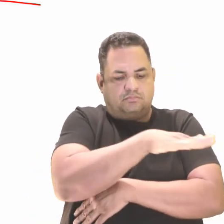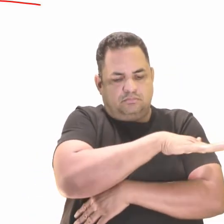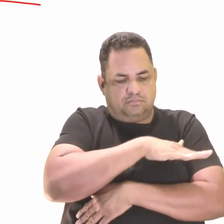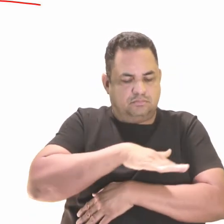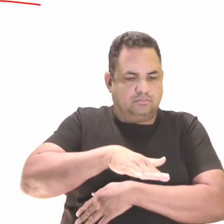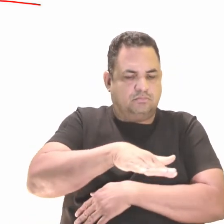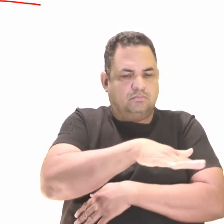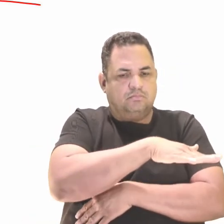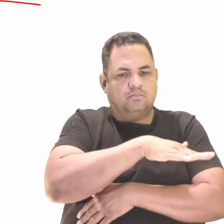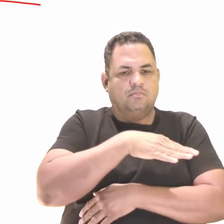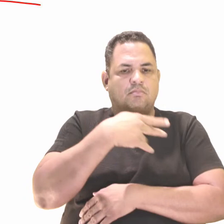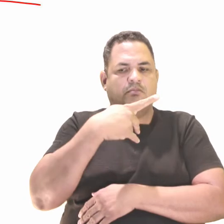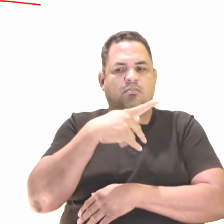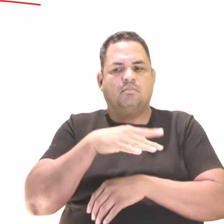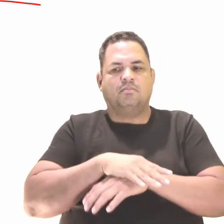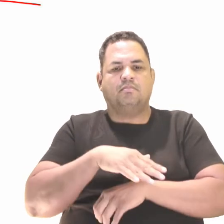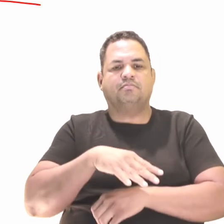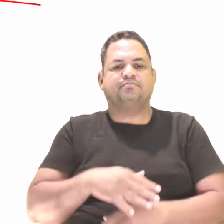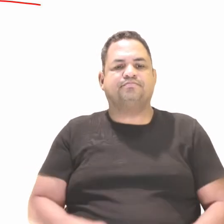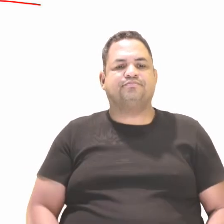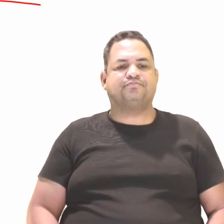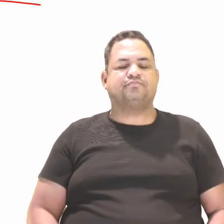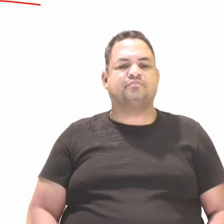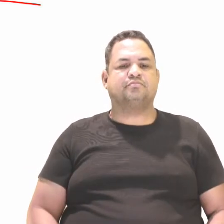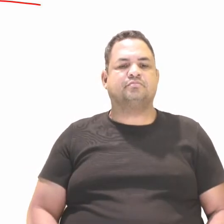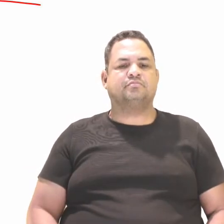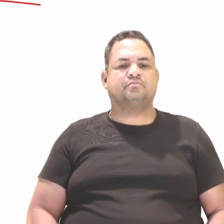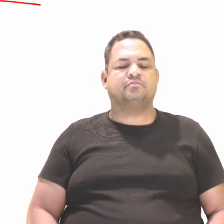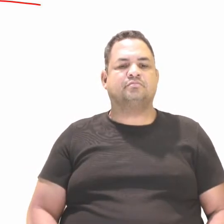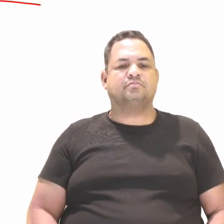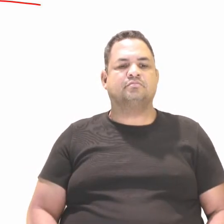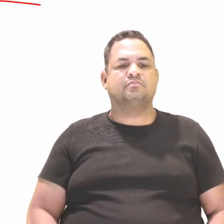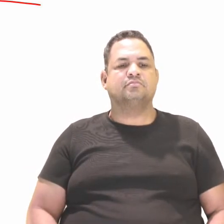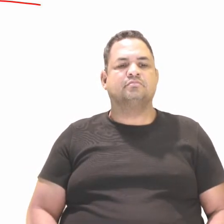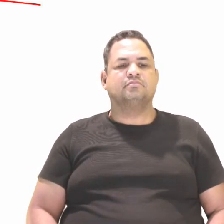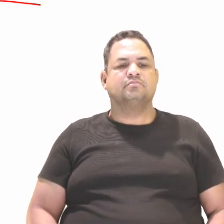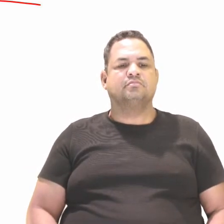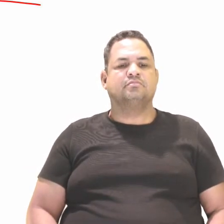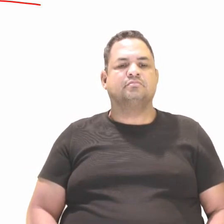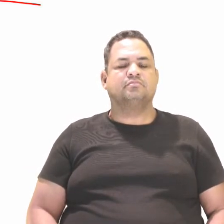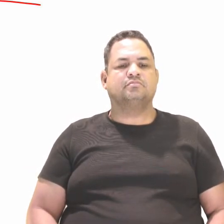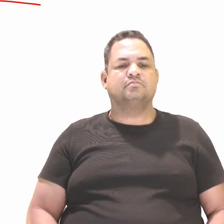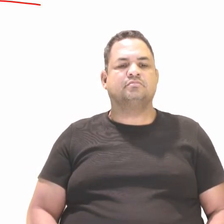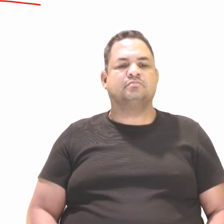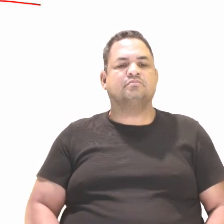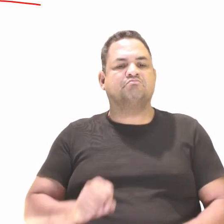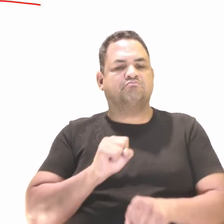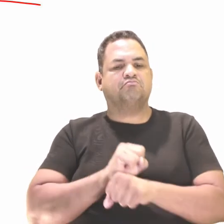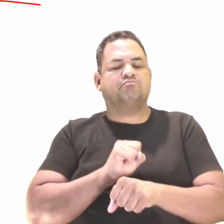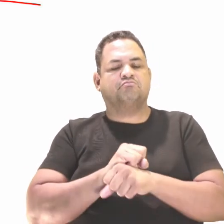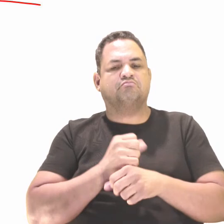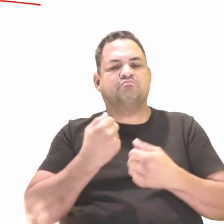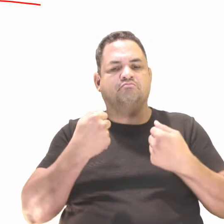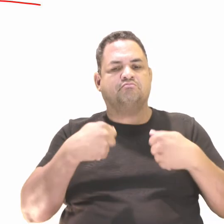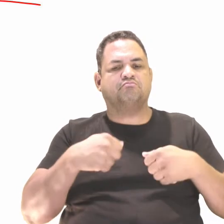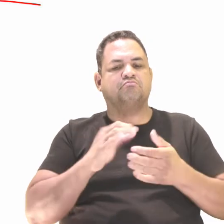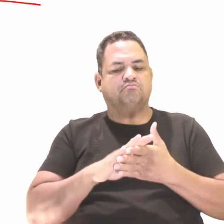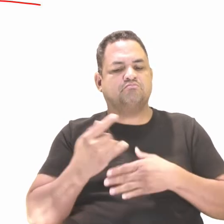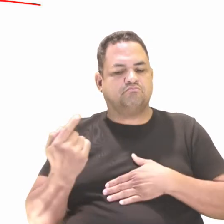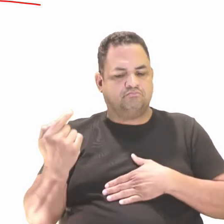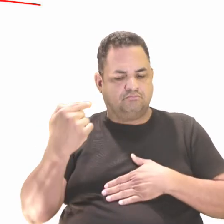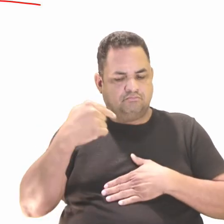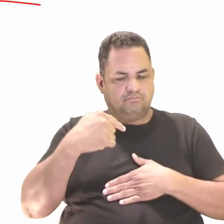do parque. Hope you can come and see you soon. Ou seja, espero que você possa